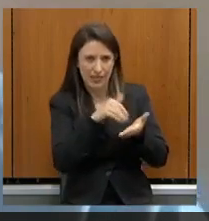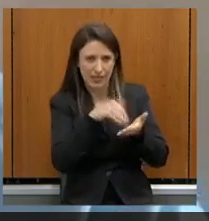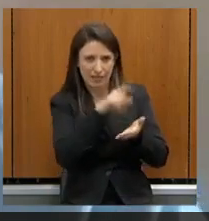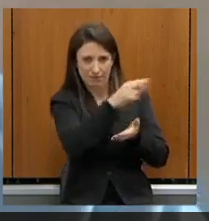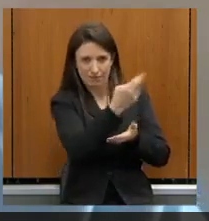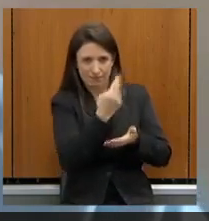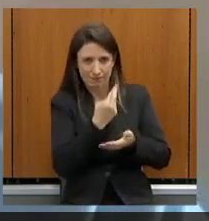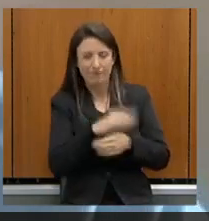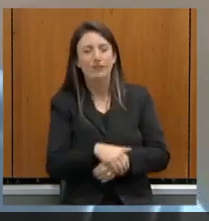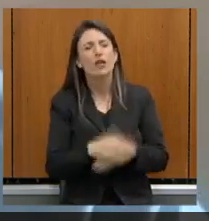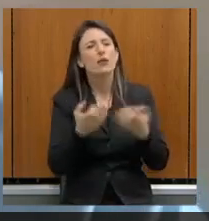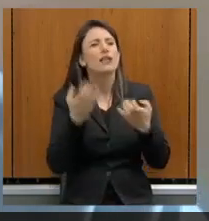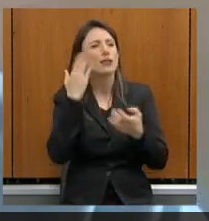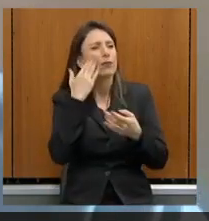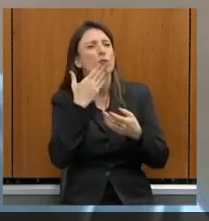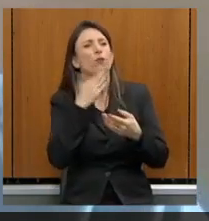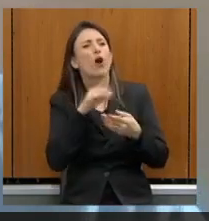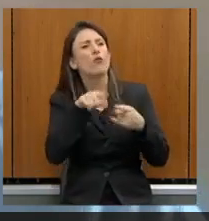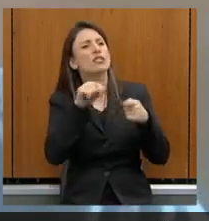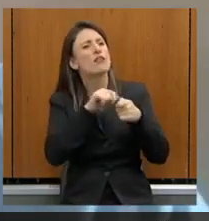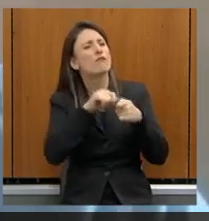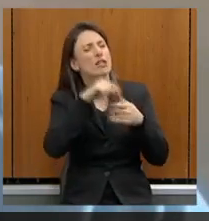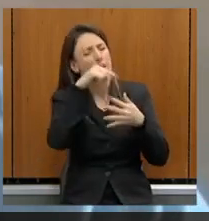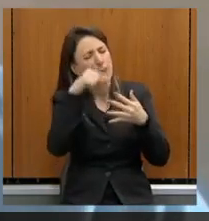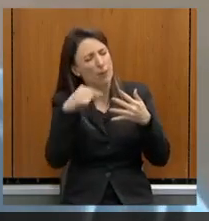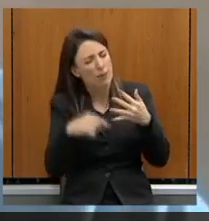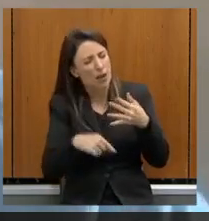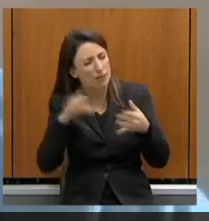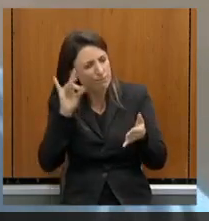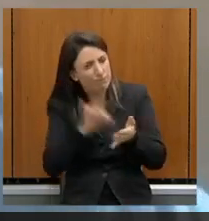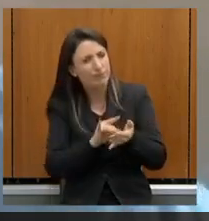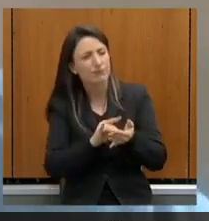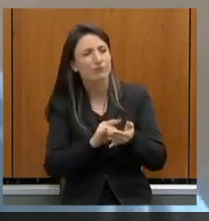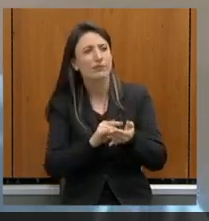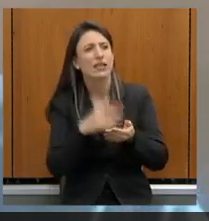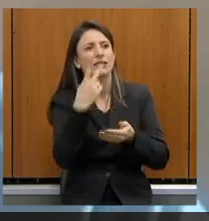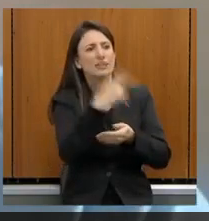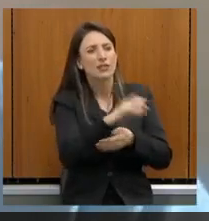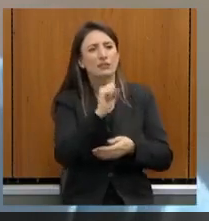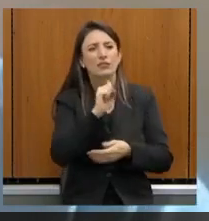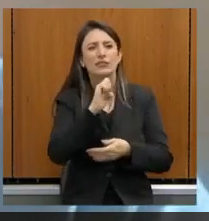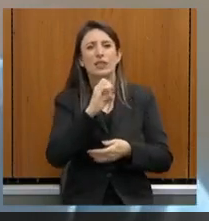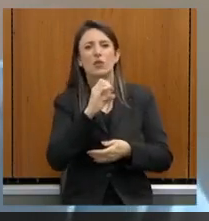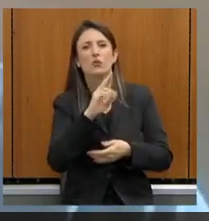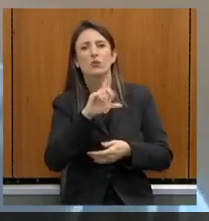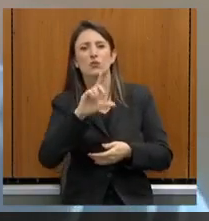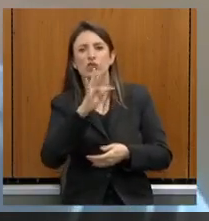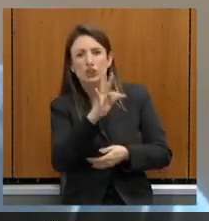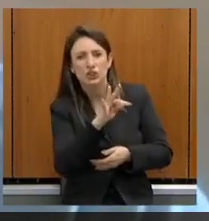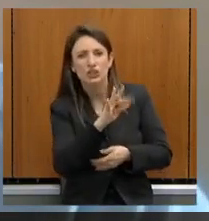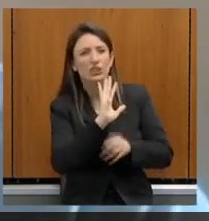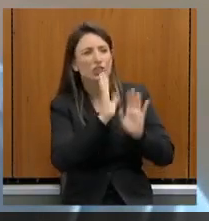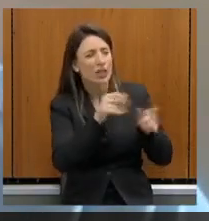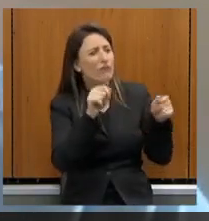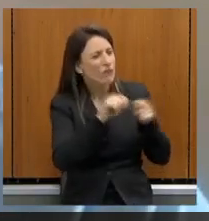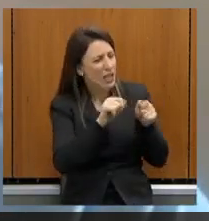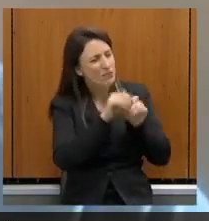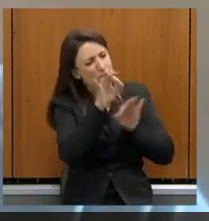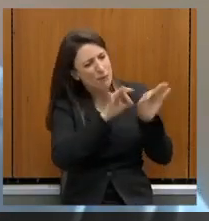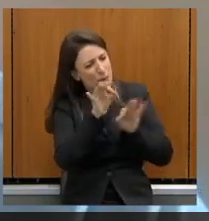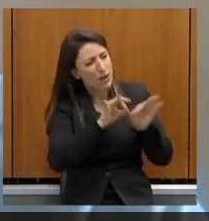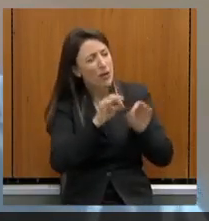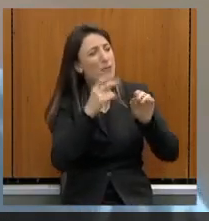efetivas, desenvolvidas pela Secult, para fins de divulgação do nosso